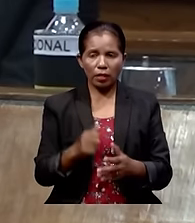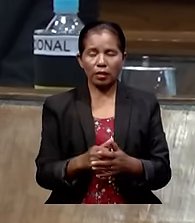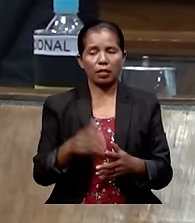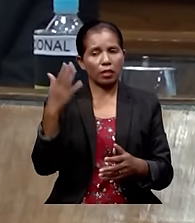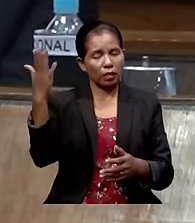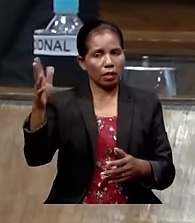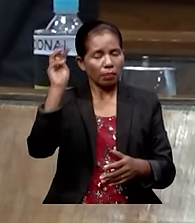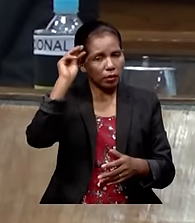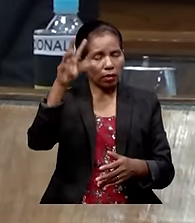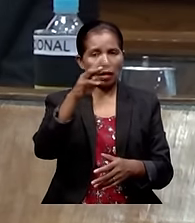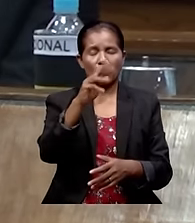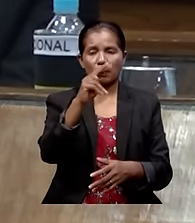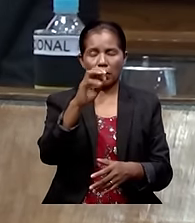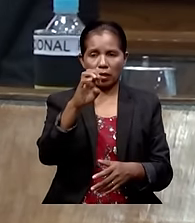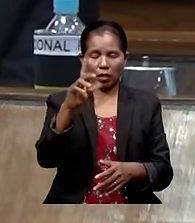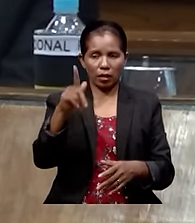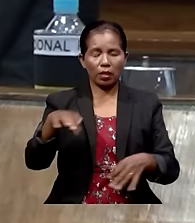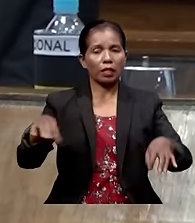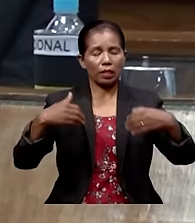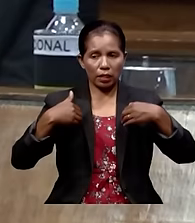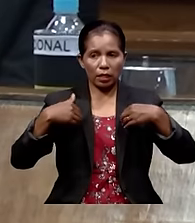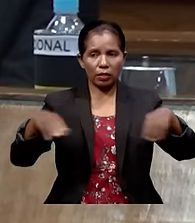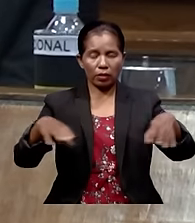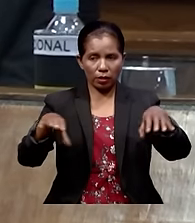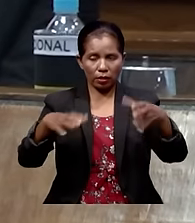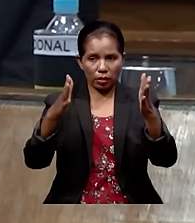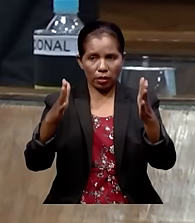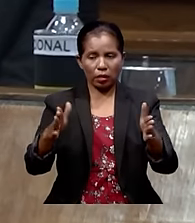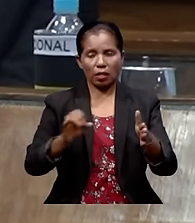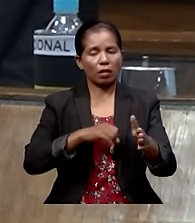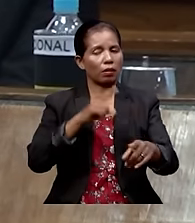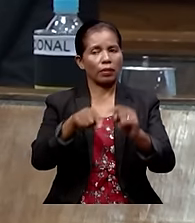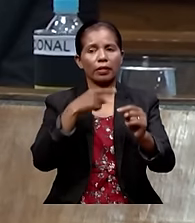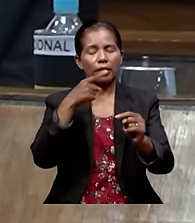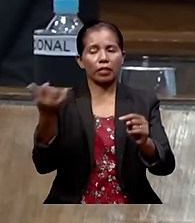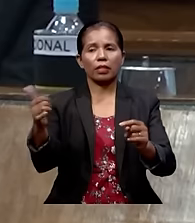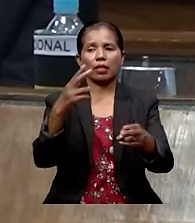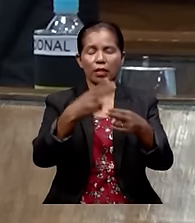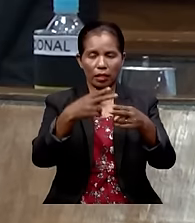Ministério de Negócios Estrangeiros ia funcionários balo altos funcionários ala pelo tema ser de Naranene